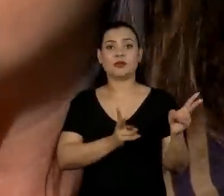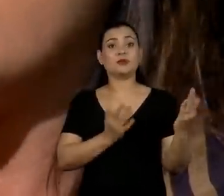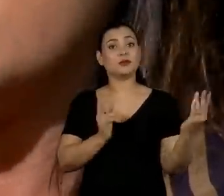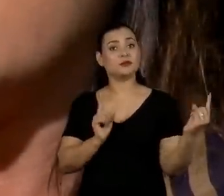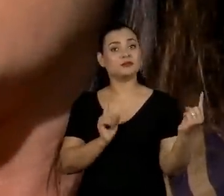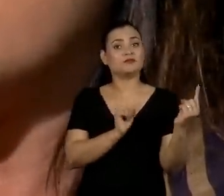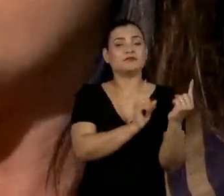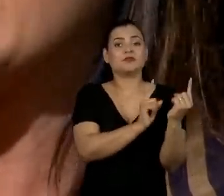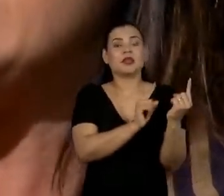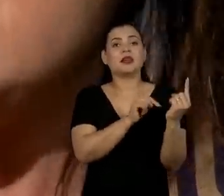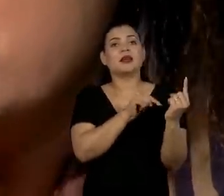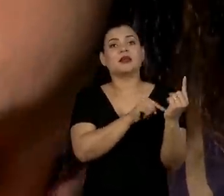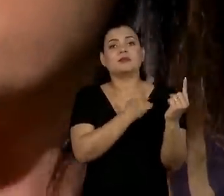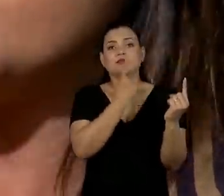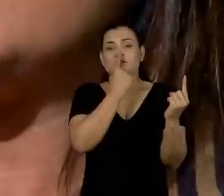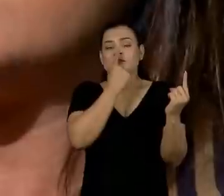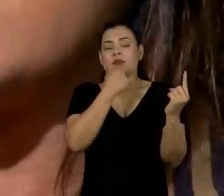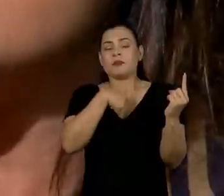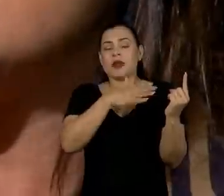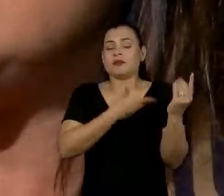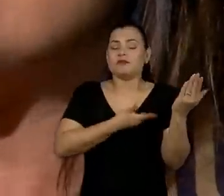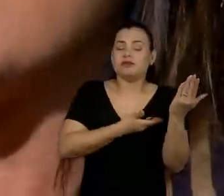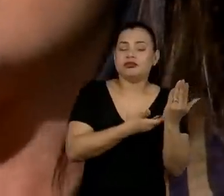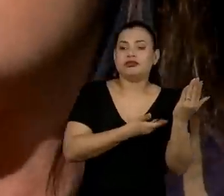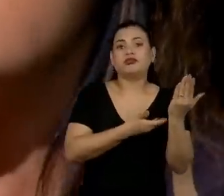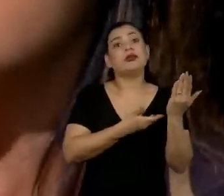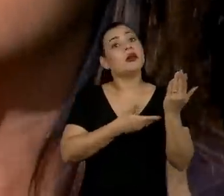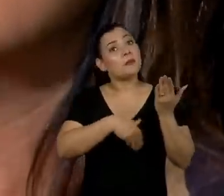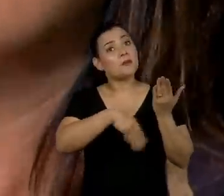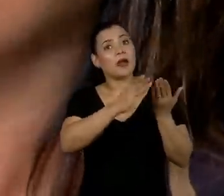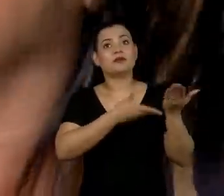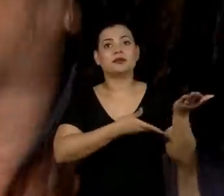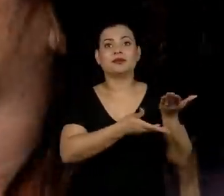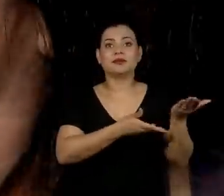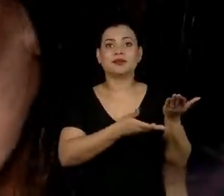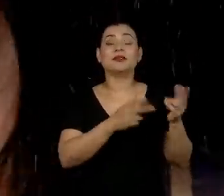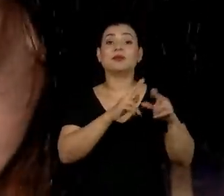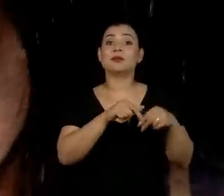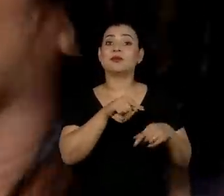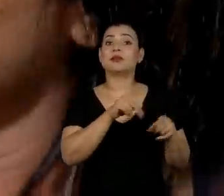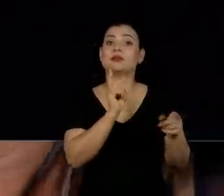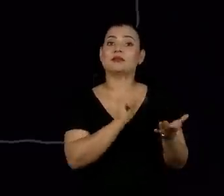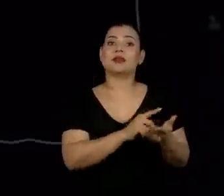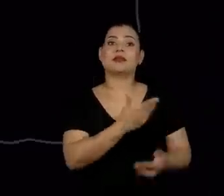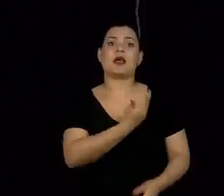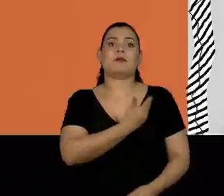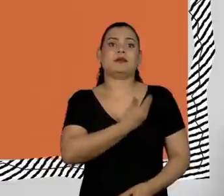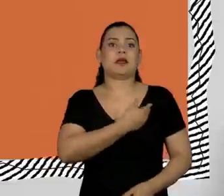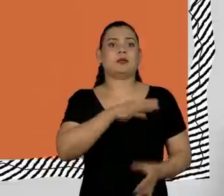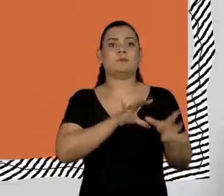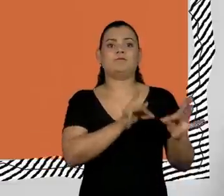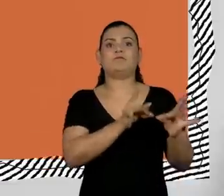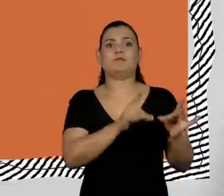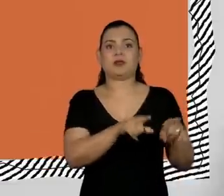criou uma uma química uma afinidade e mais do que isso uma grande amizade